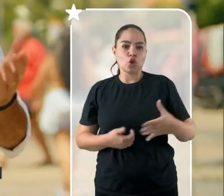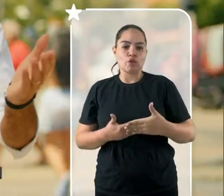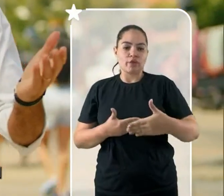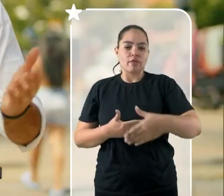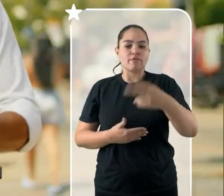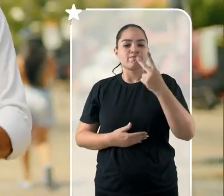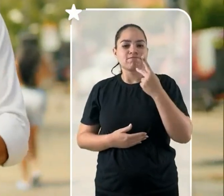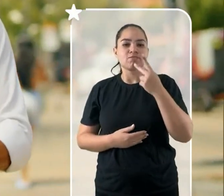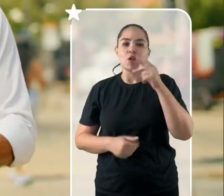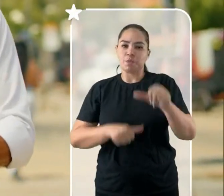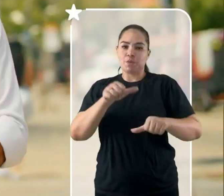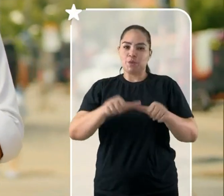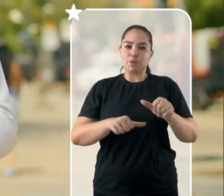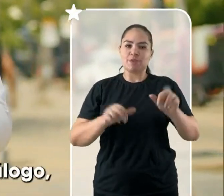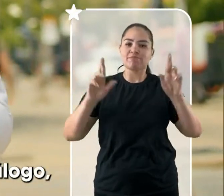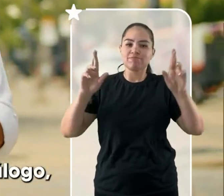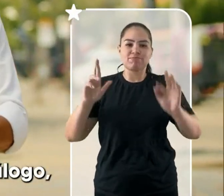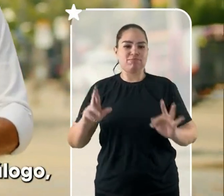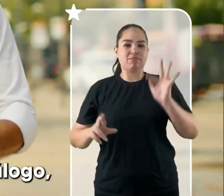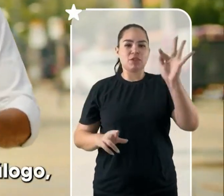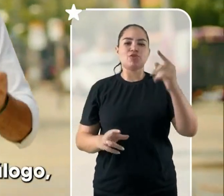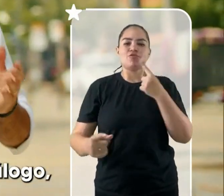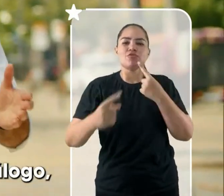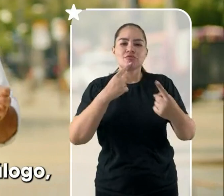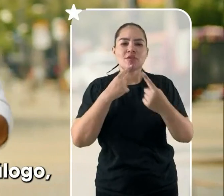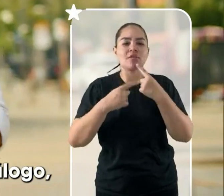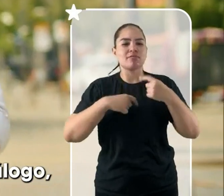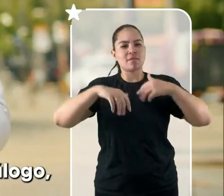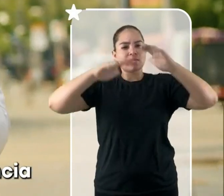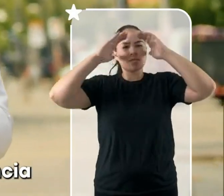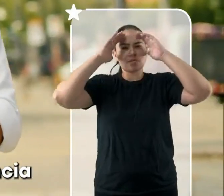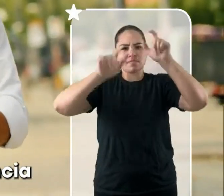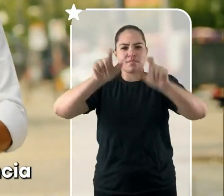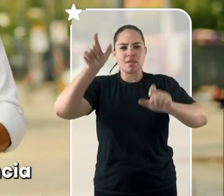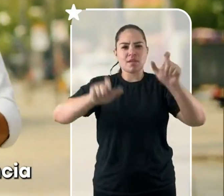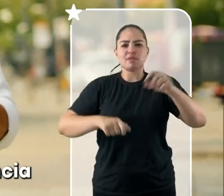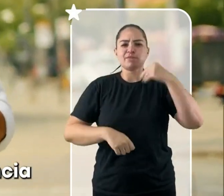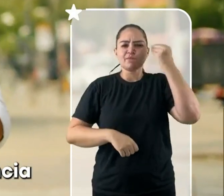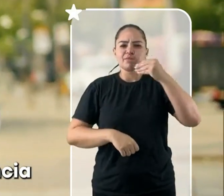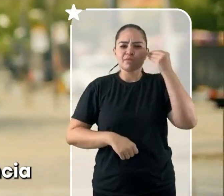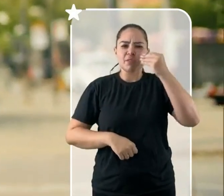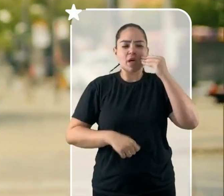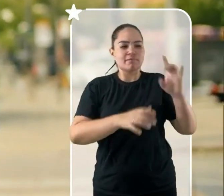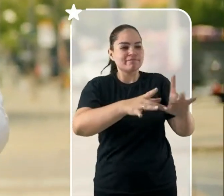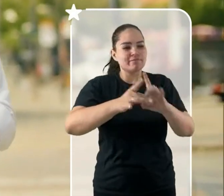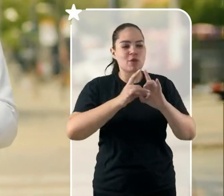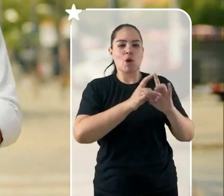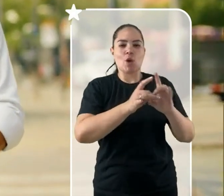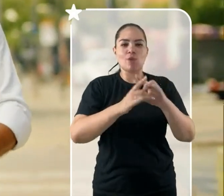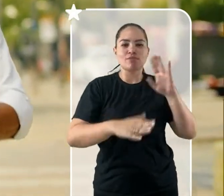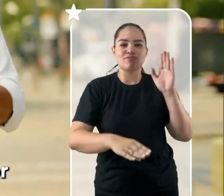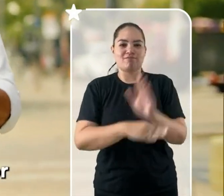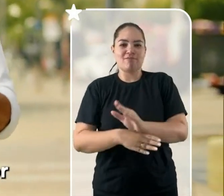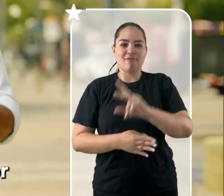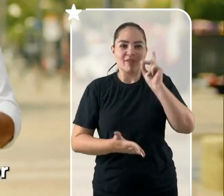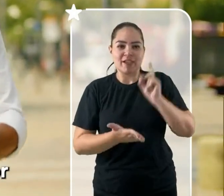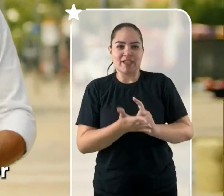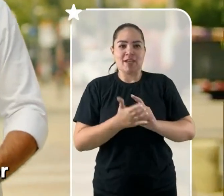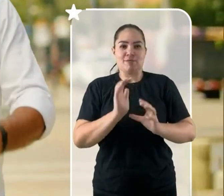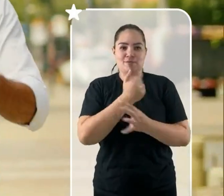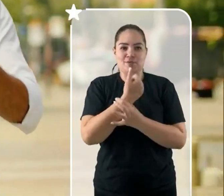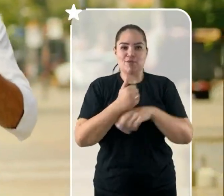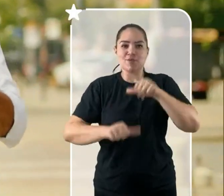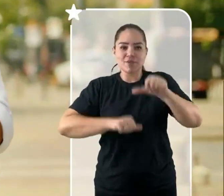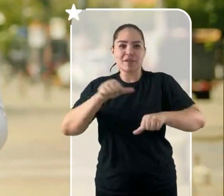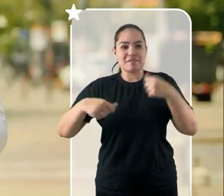Uma nova Fortaleza está chegando. Com esperança, com diálogo, com respeito, experiência e força da União para fazer